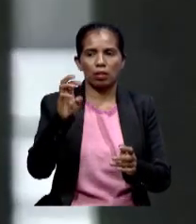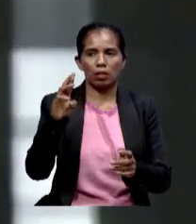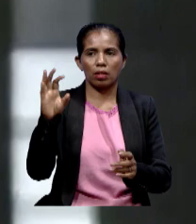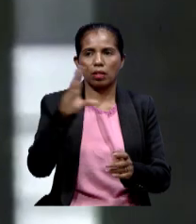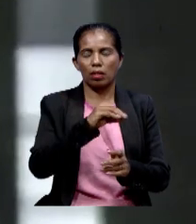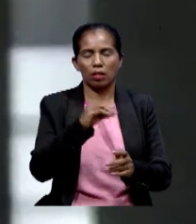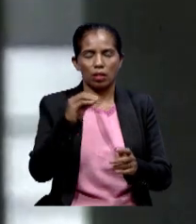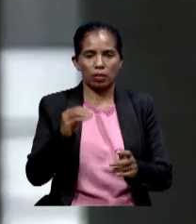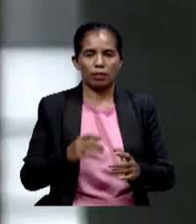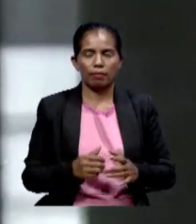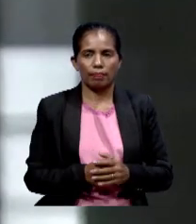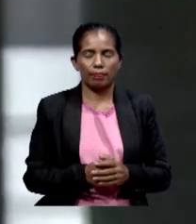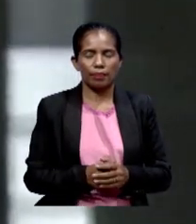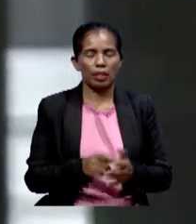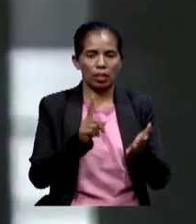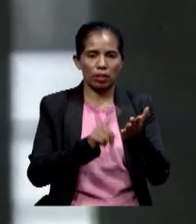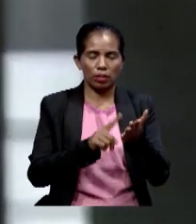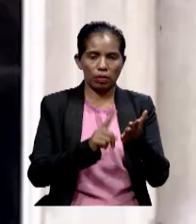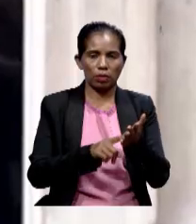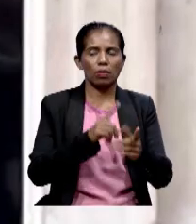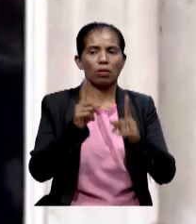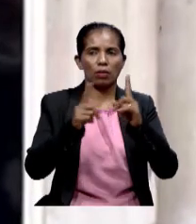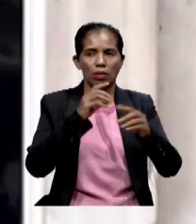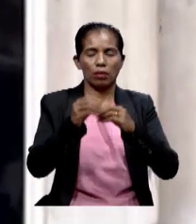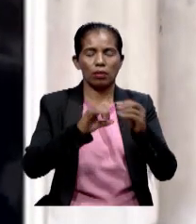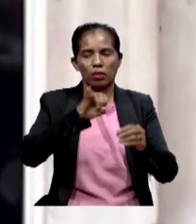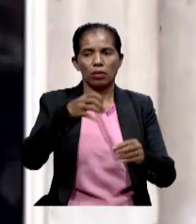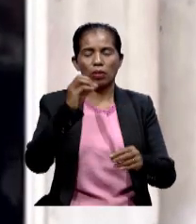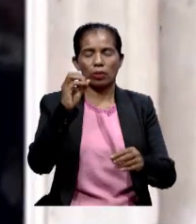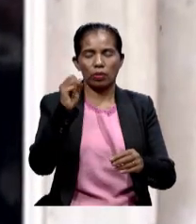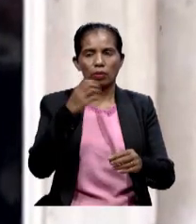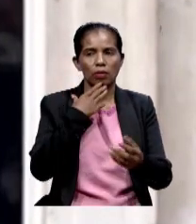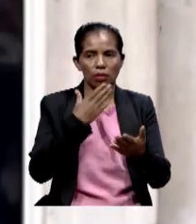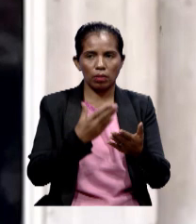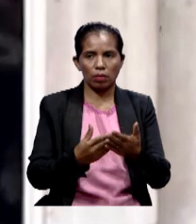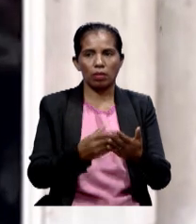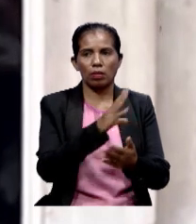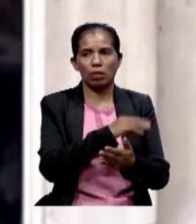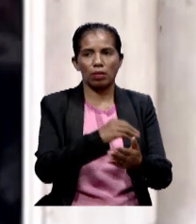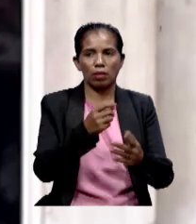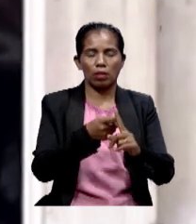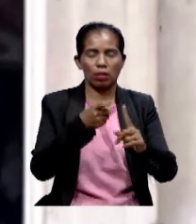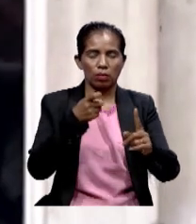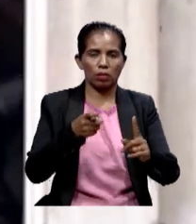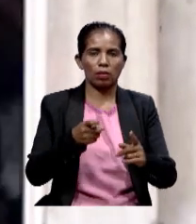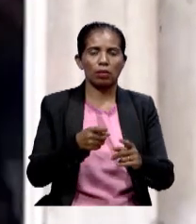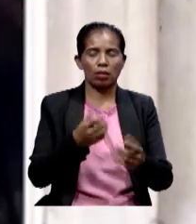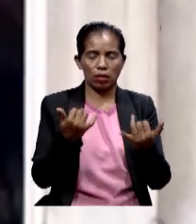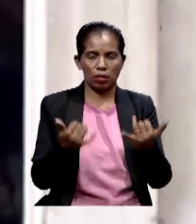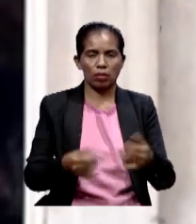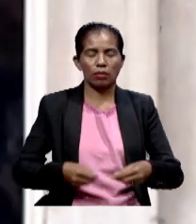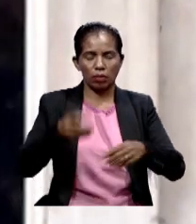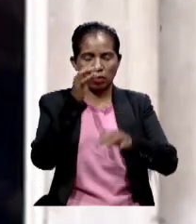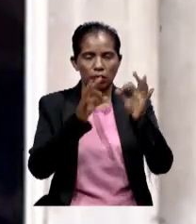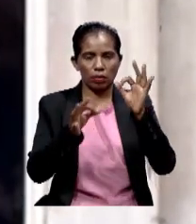David Cameron. E no discurso para a renúncia, Johnson destaca nesse sucesso, desde a conclusão do Brexit até garantir o